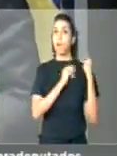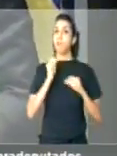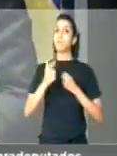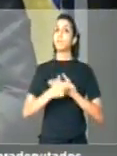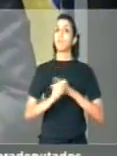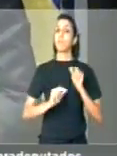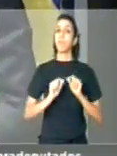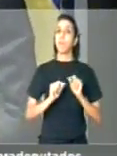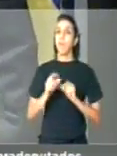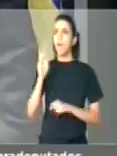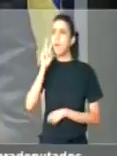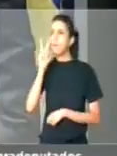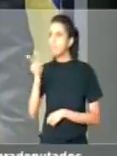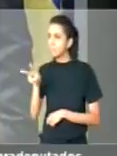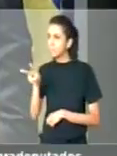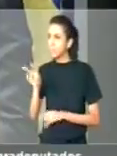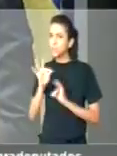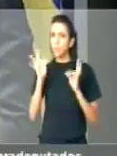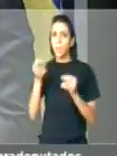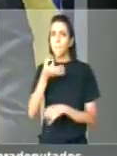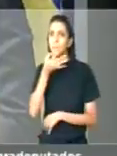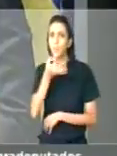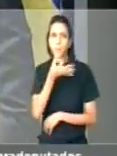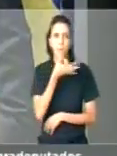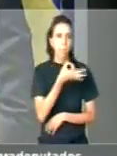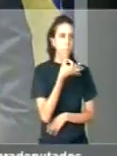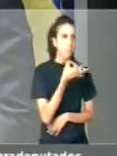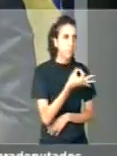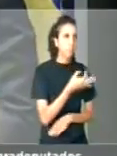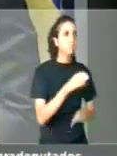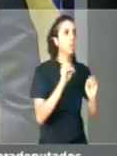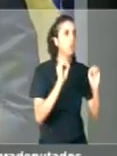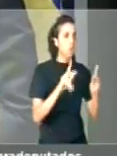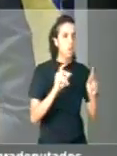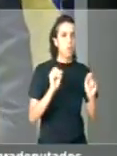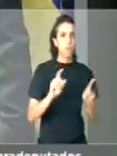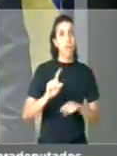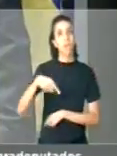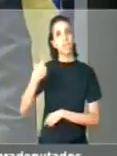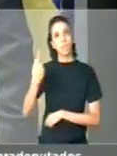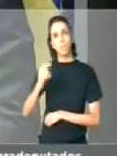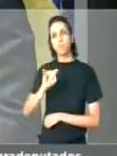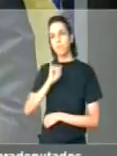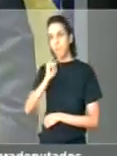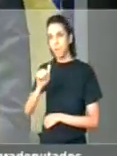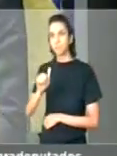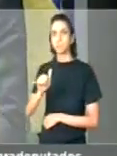um juízo de valor e assim possamos atender os anseios da sociedade. Muito obrigado, senhor presidente. Deputado Silas...